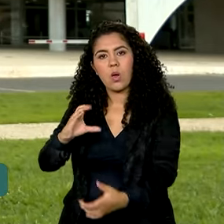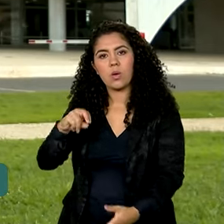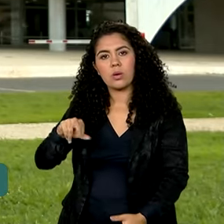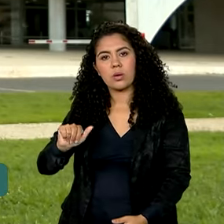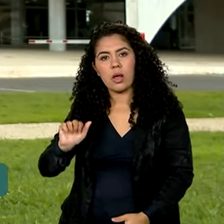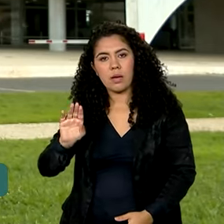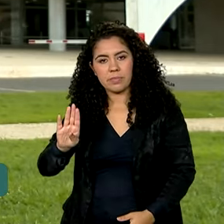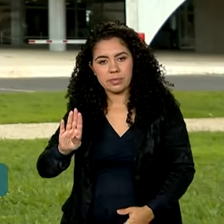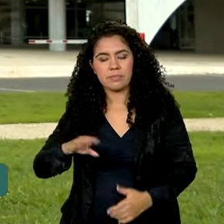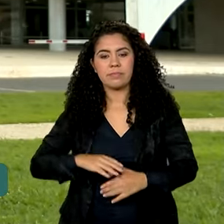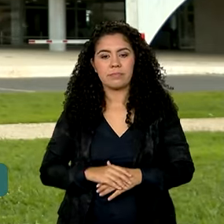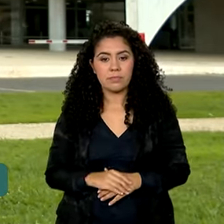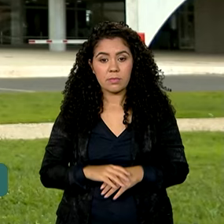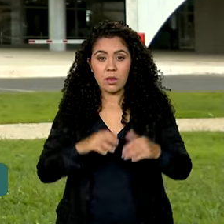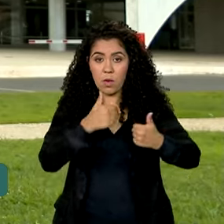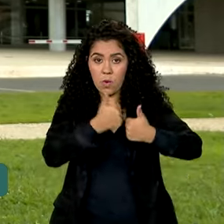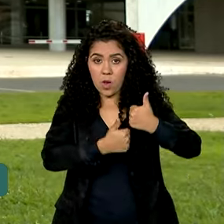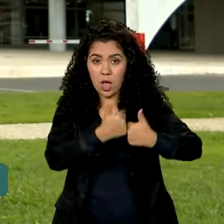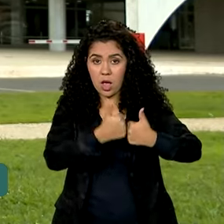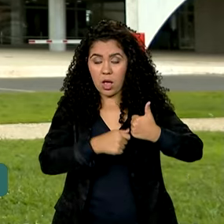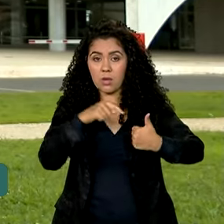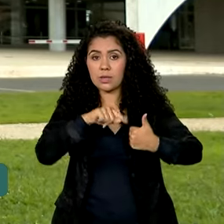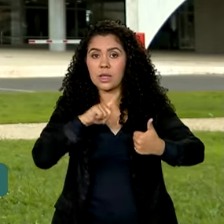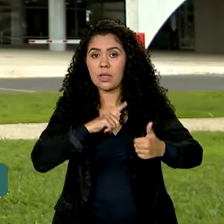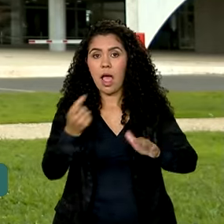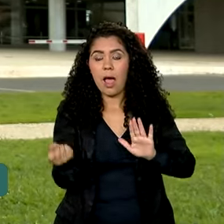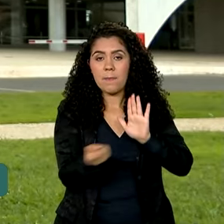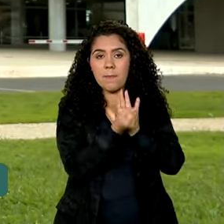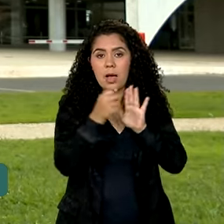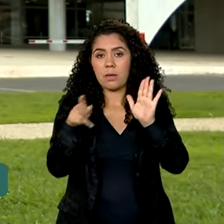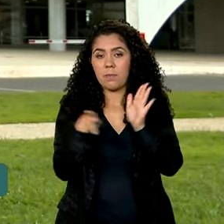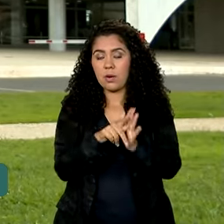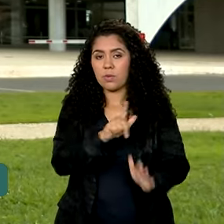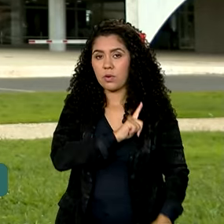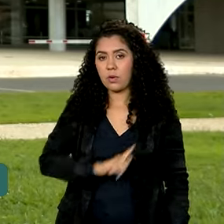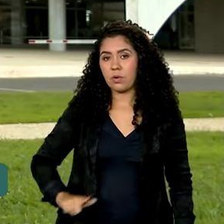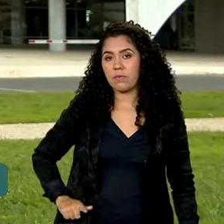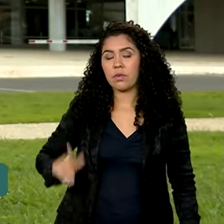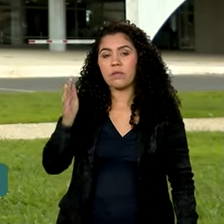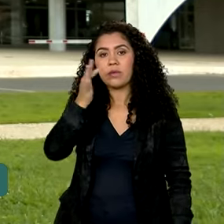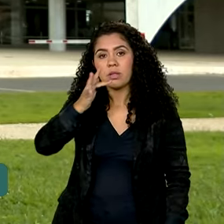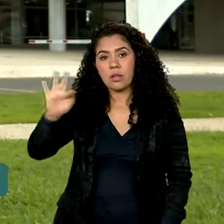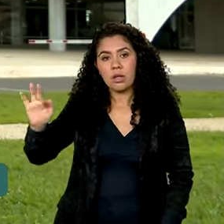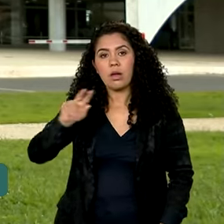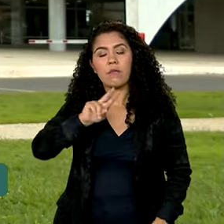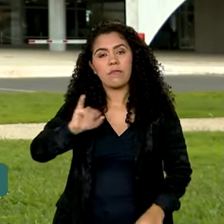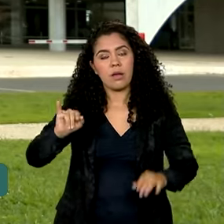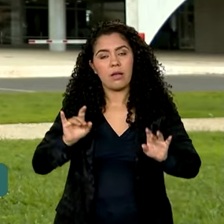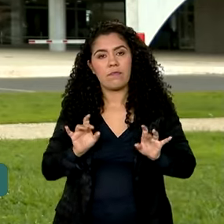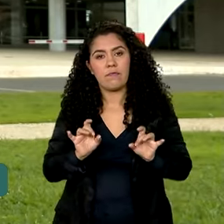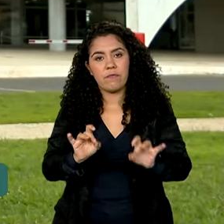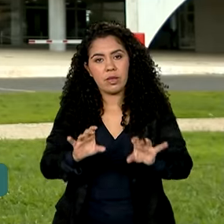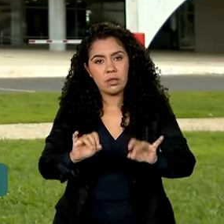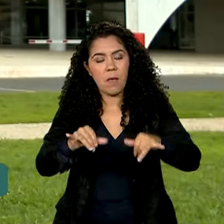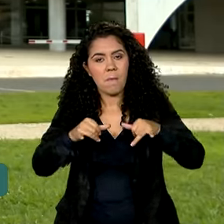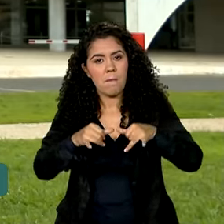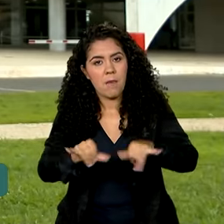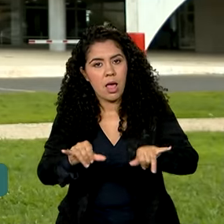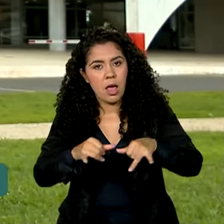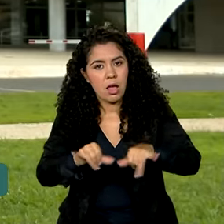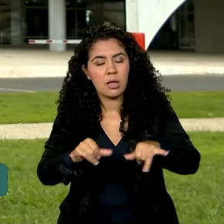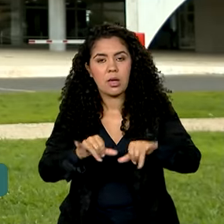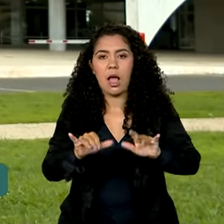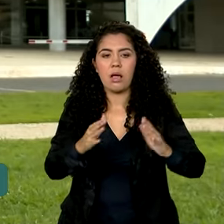de Abastecimento. O arroz, que terá a logomarca do governo federal, vai ser vendido diretamente a mercados